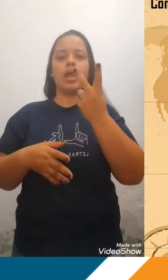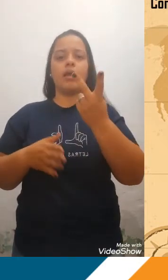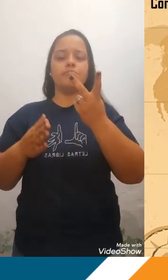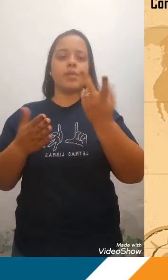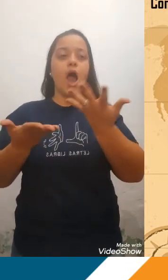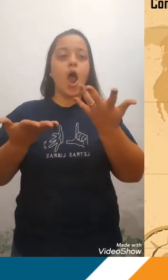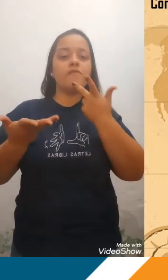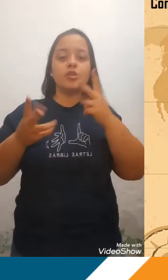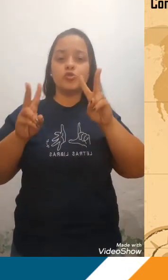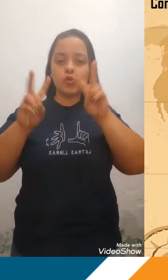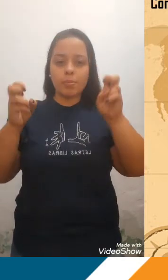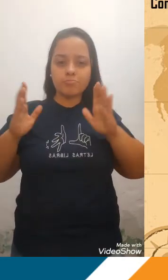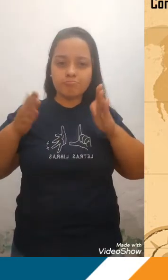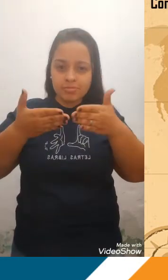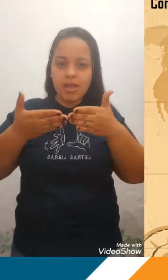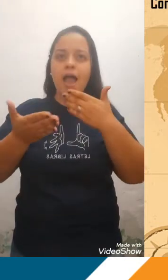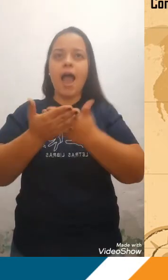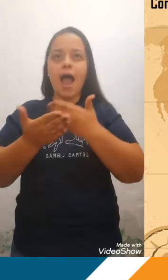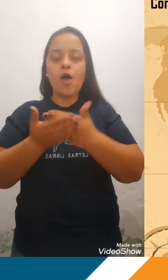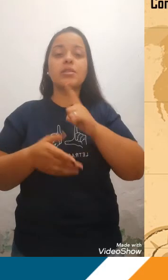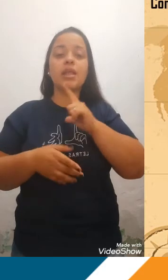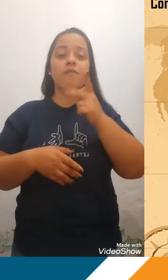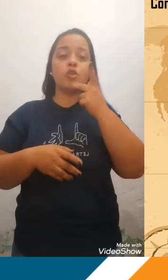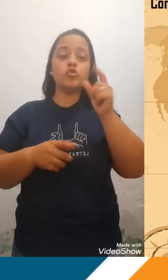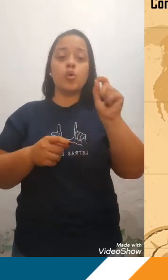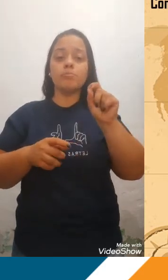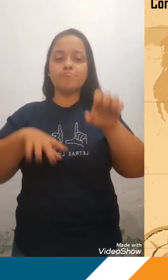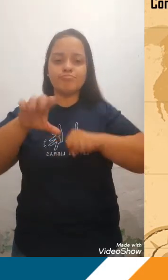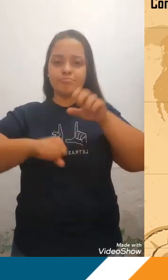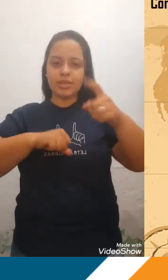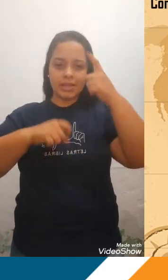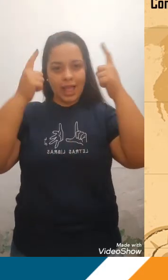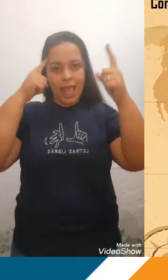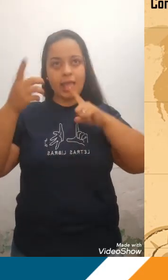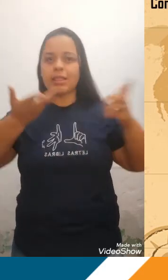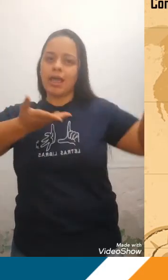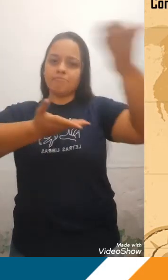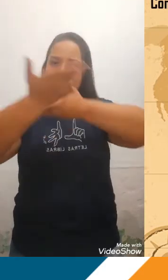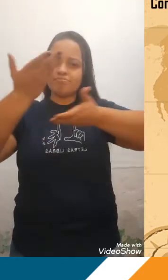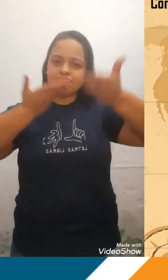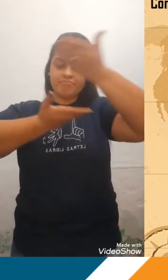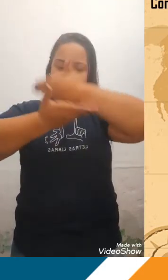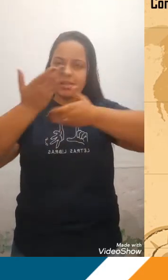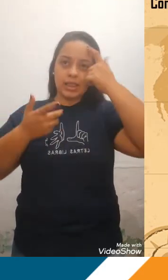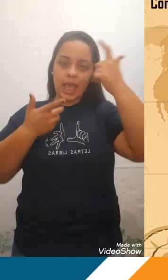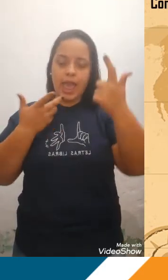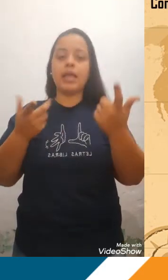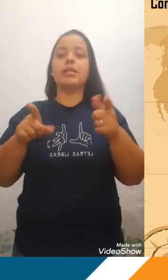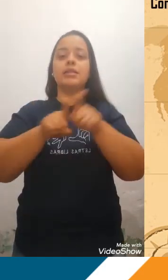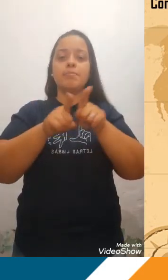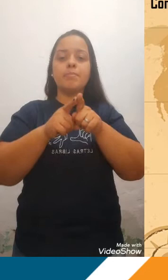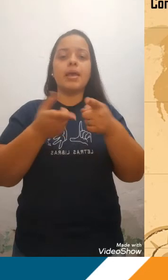longo desta aula se define a partir da apropriação dessas ideias que estão circulando no mundo atlântico, assim como